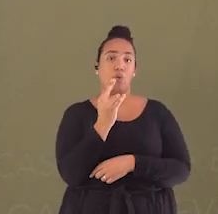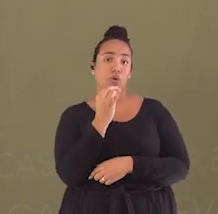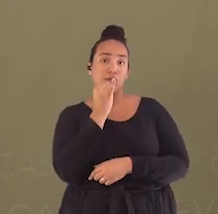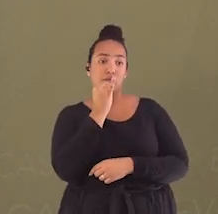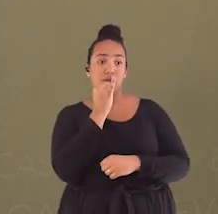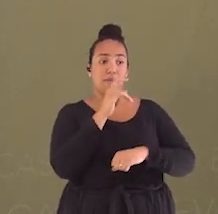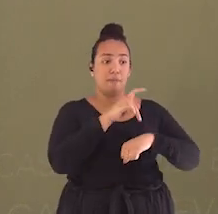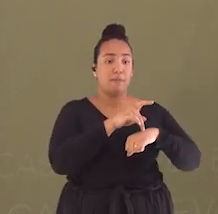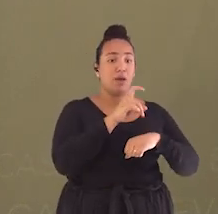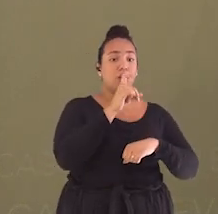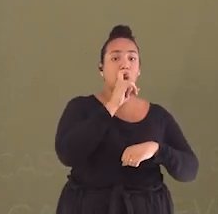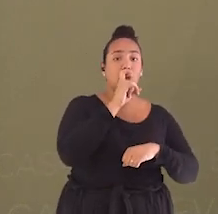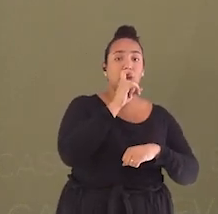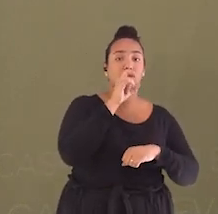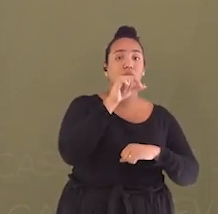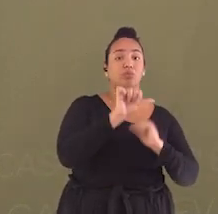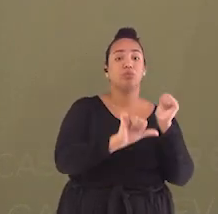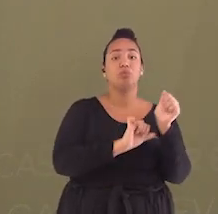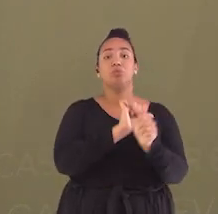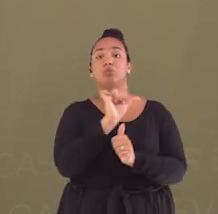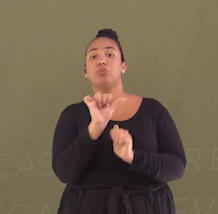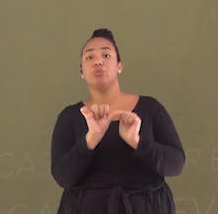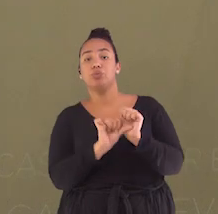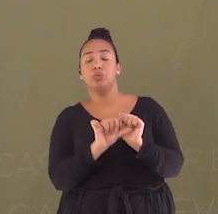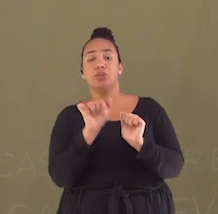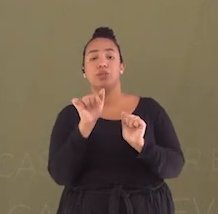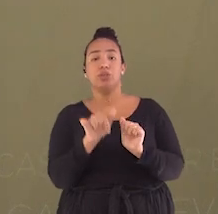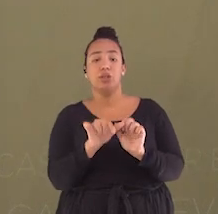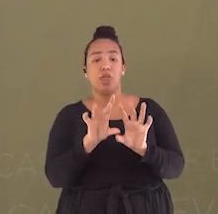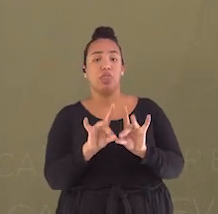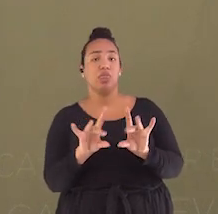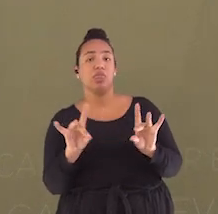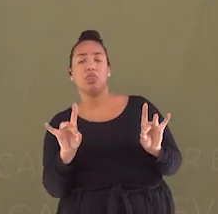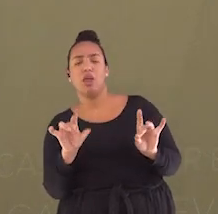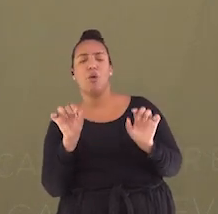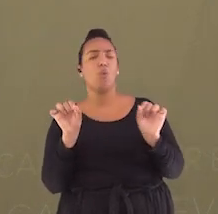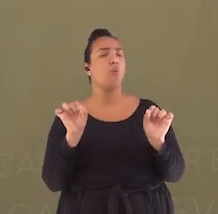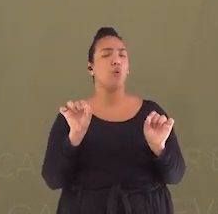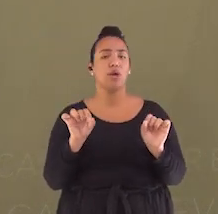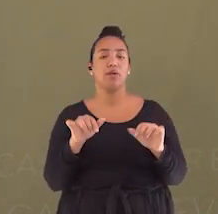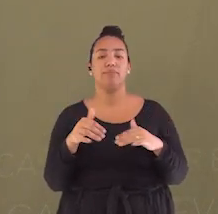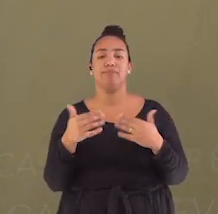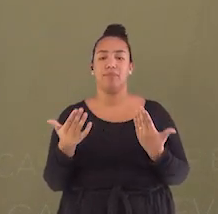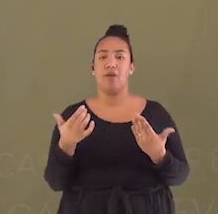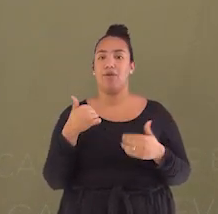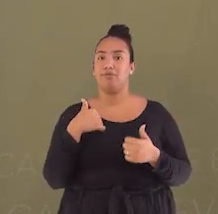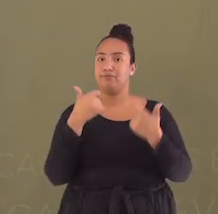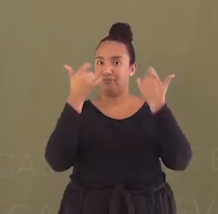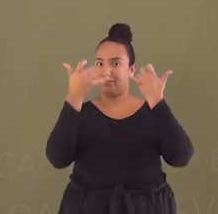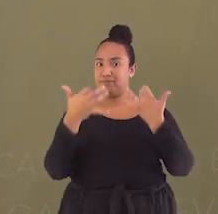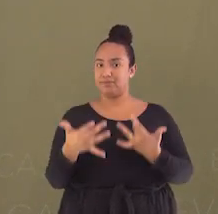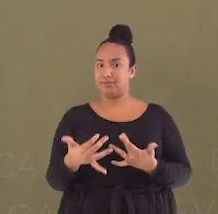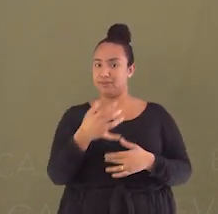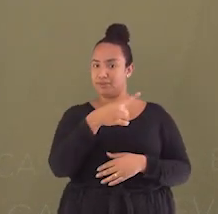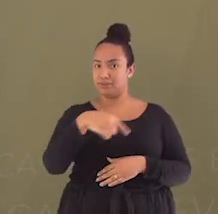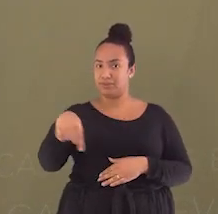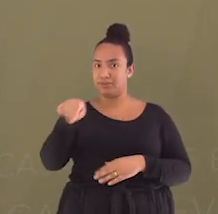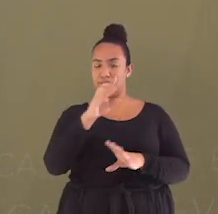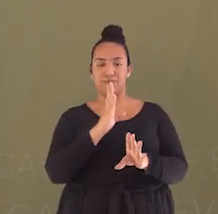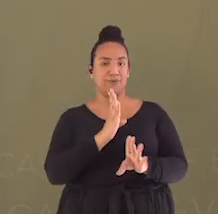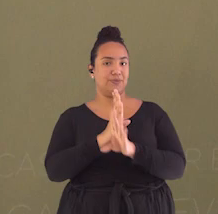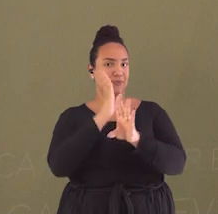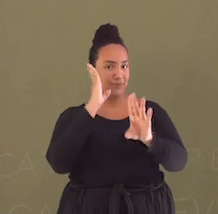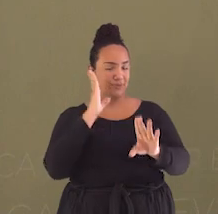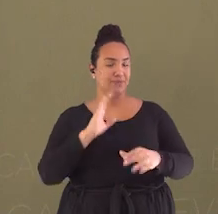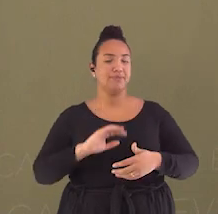gelo se torna líquido, eu digo que ela é? Não, vou falar e vamos descobrir daqui a